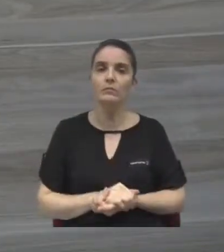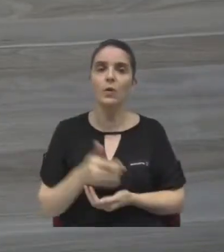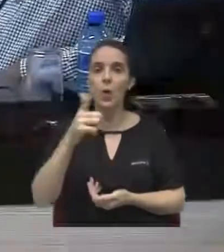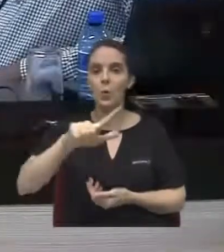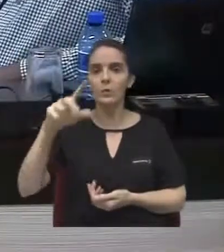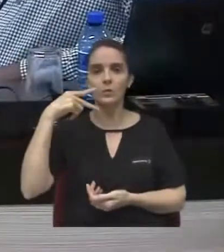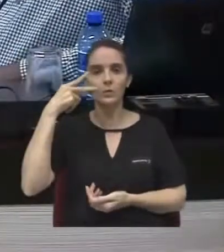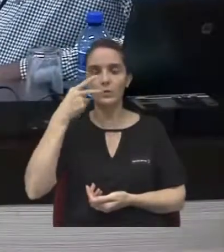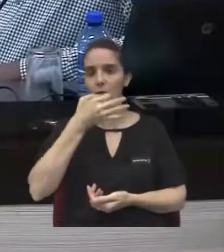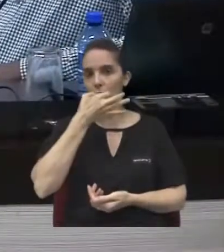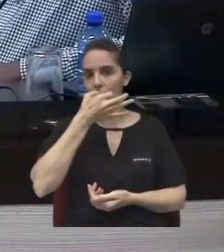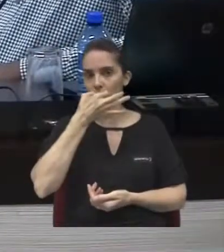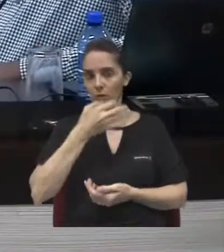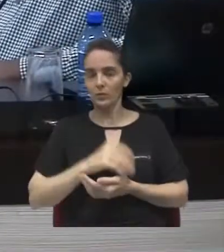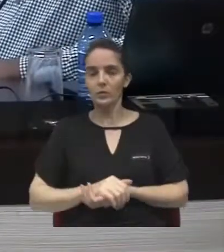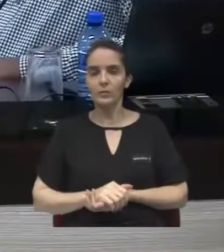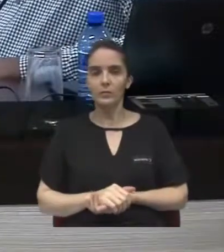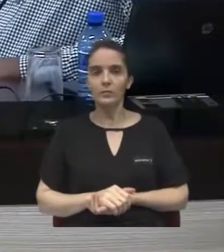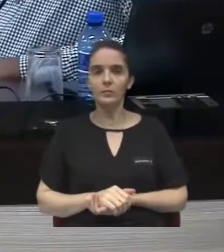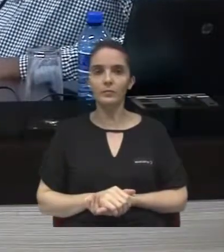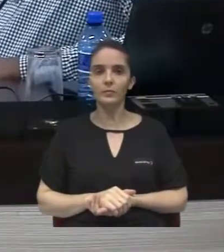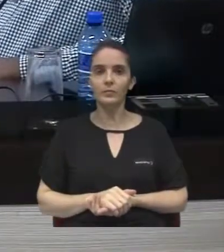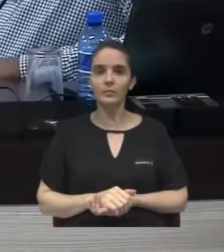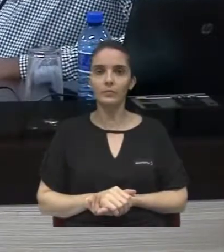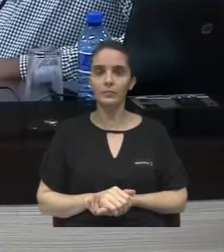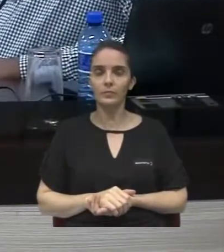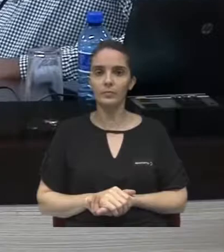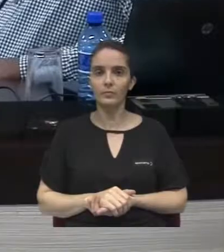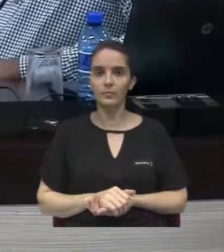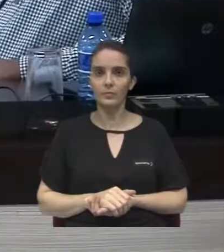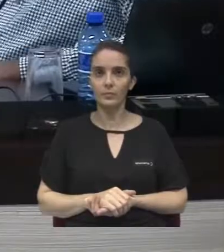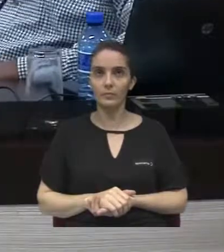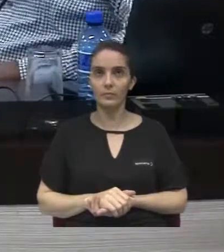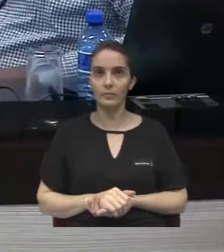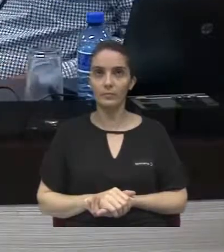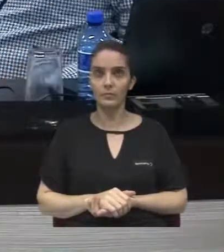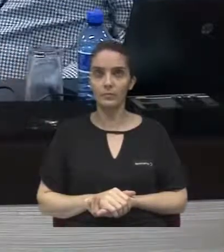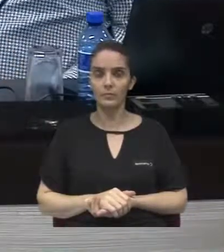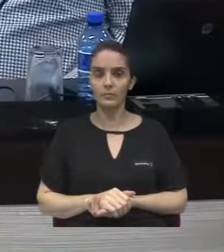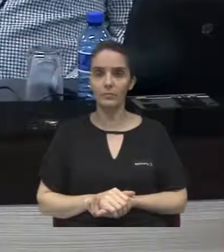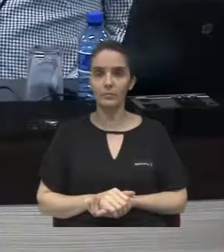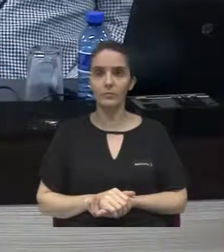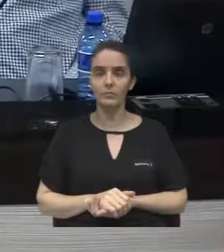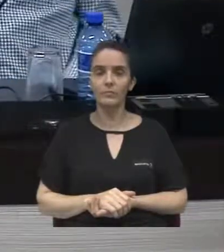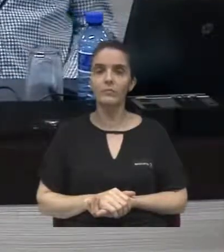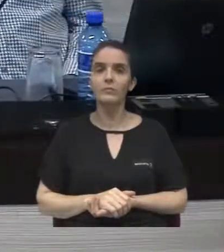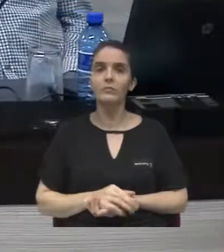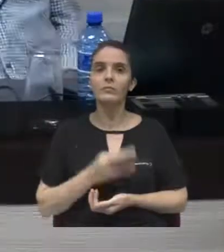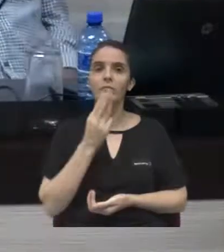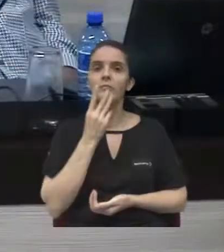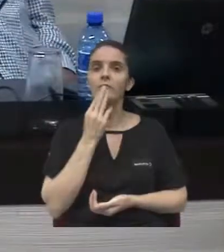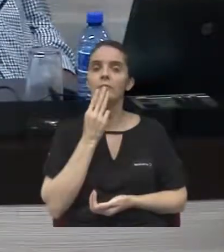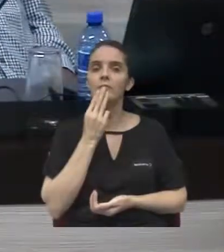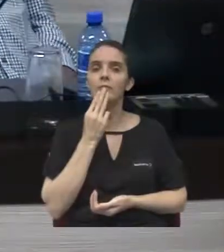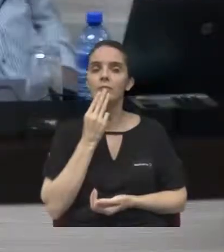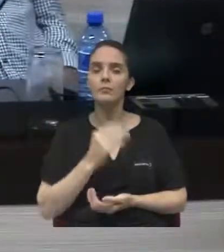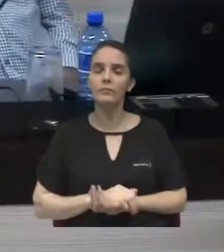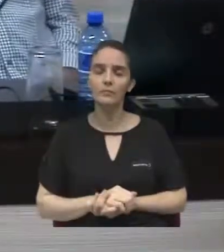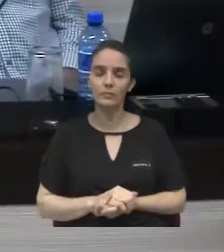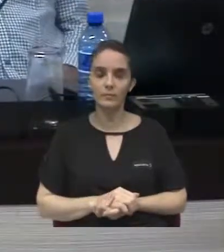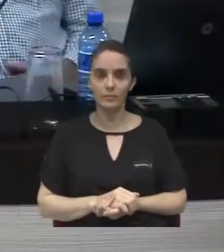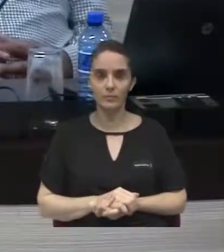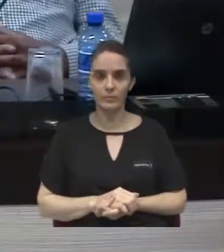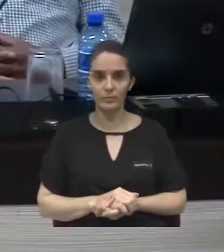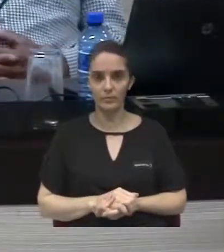vereador deseja discutir o requerimento? Eu gostaria, presidente. Para discutir o requerimento, vereador Vaguinho, da